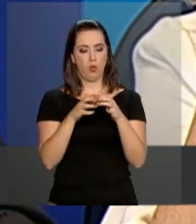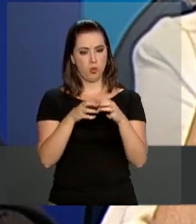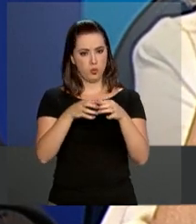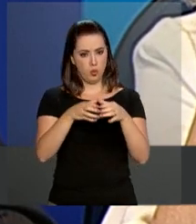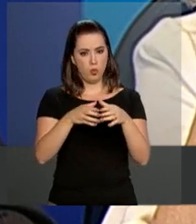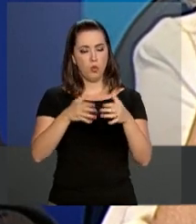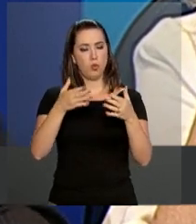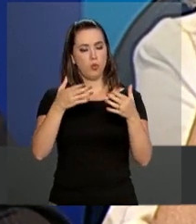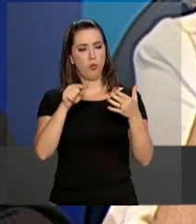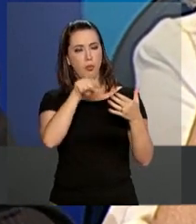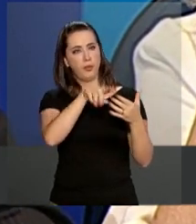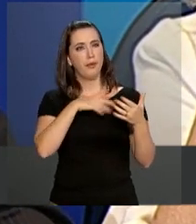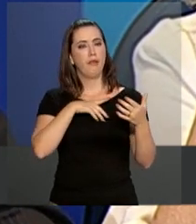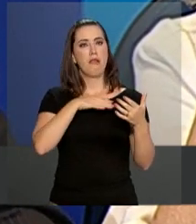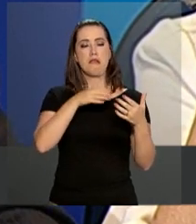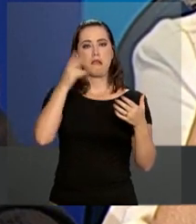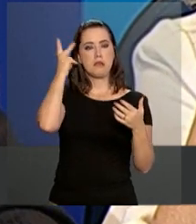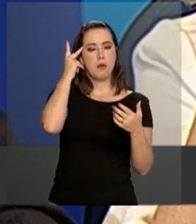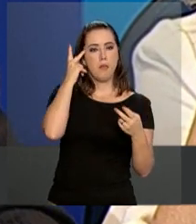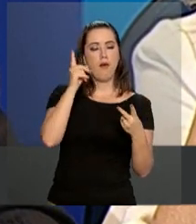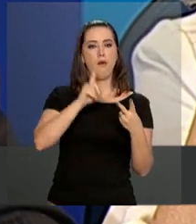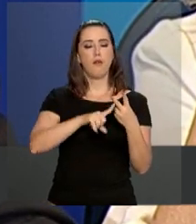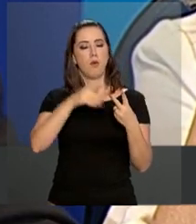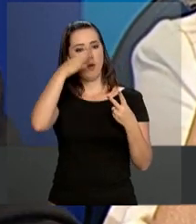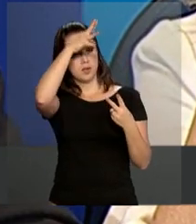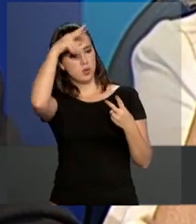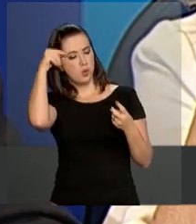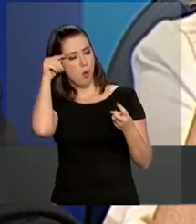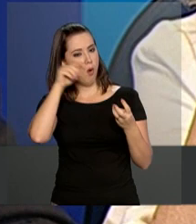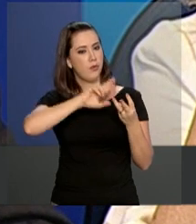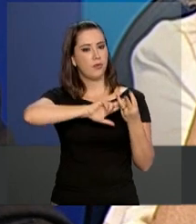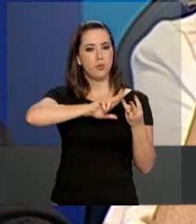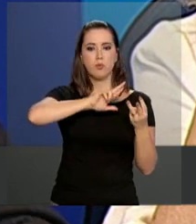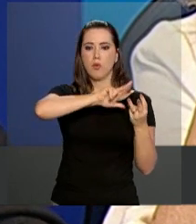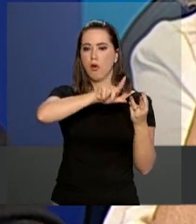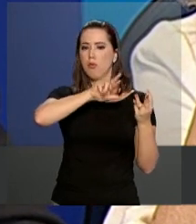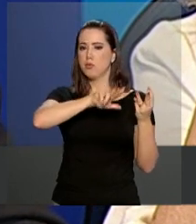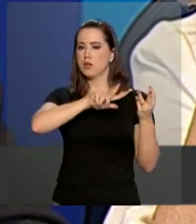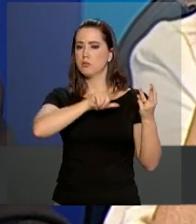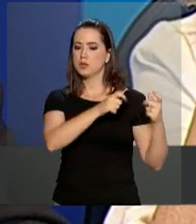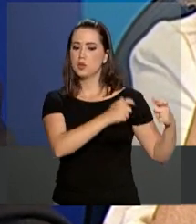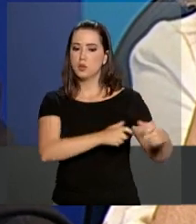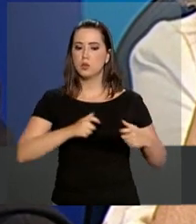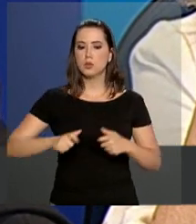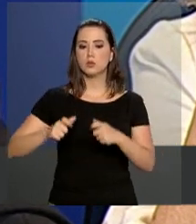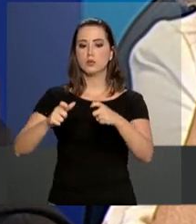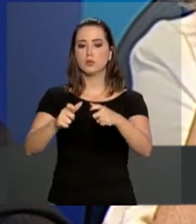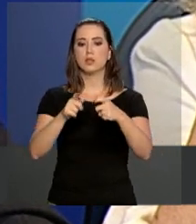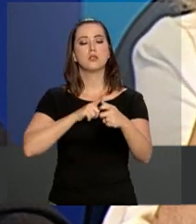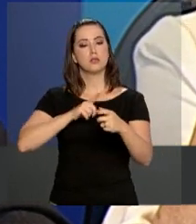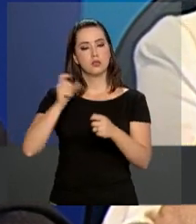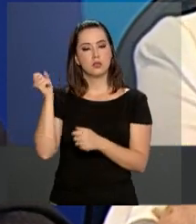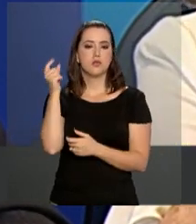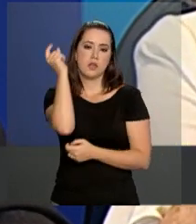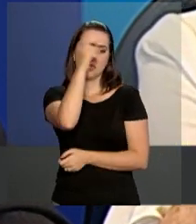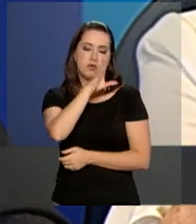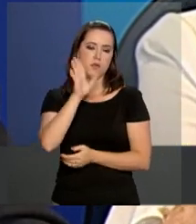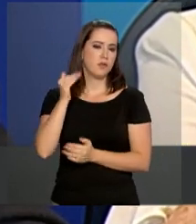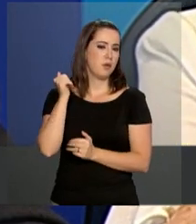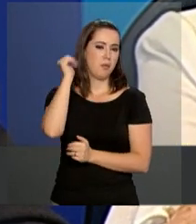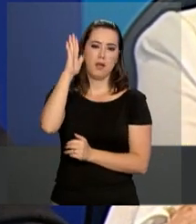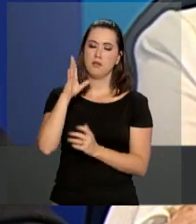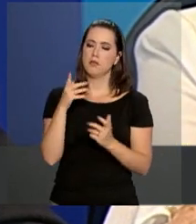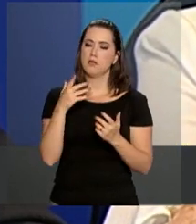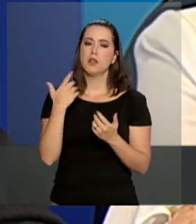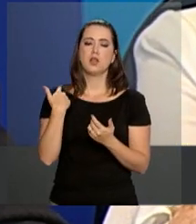são paulo do amazonas enfim de outros lugares que tivemos dificuldades superando praticamente